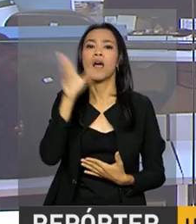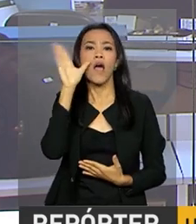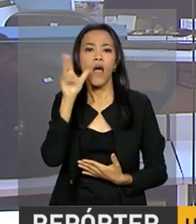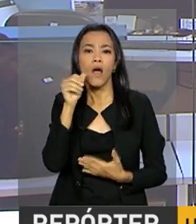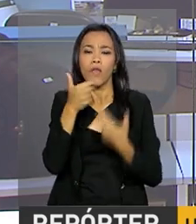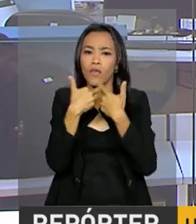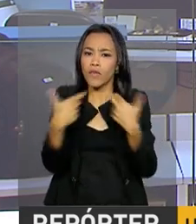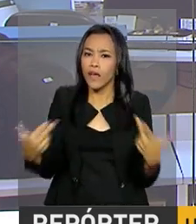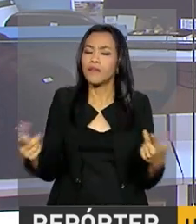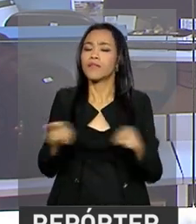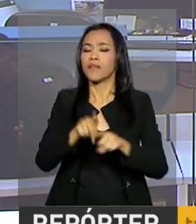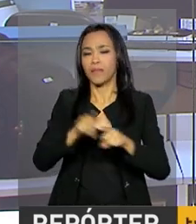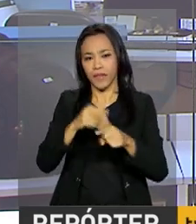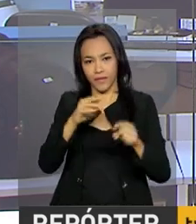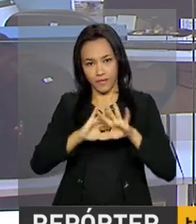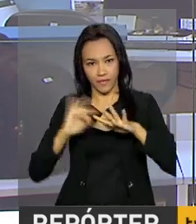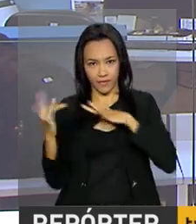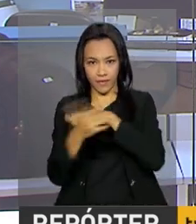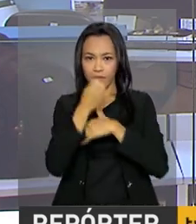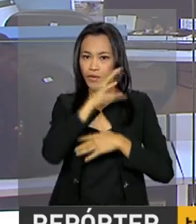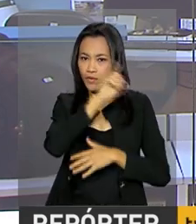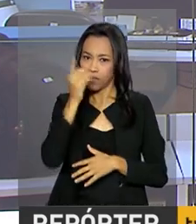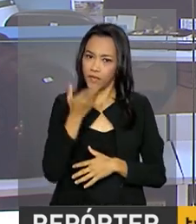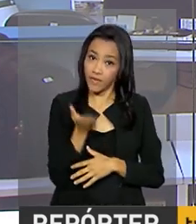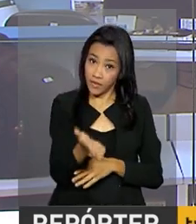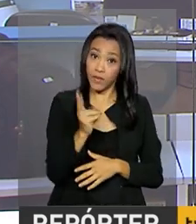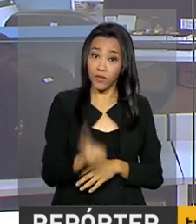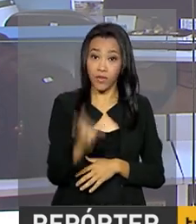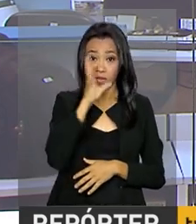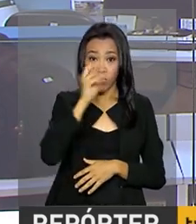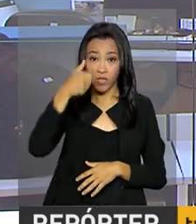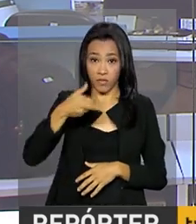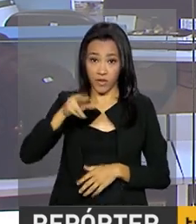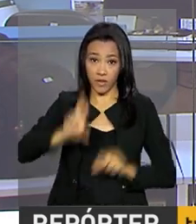novidades também em nossas redes sociais. Bom dia para você e